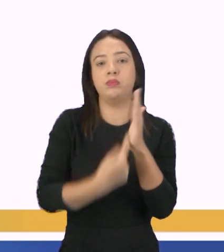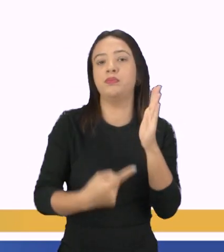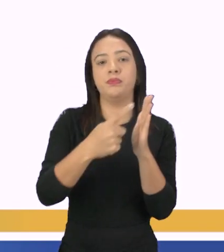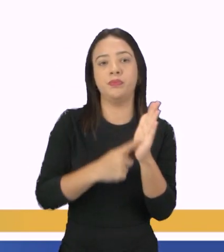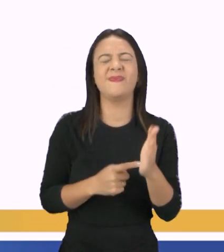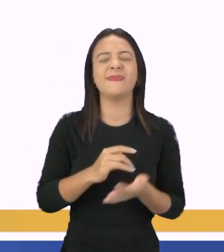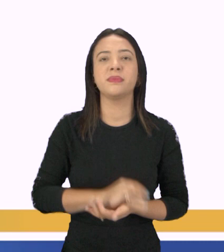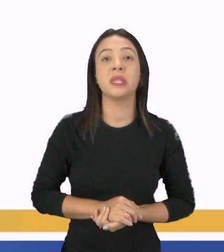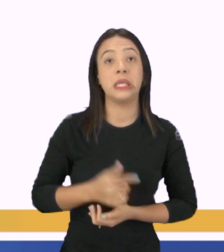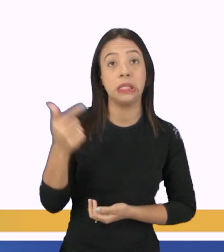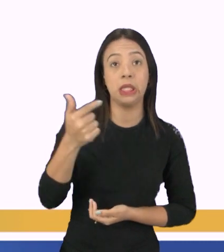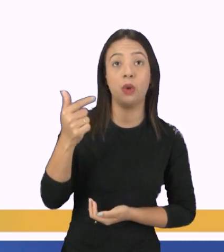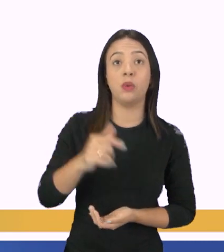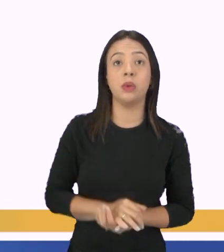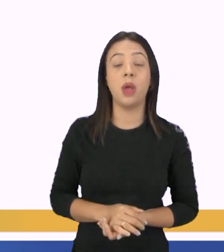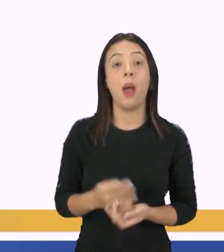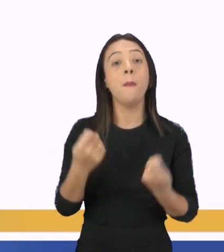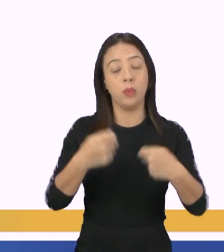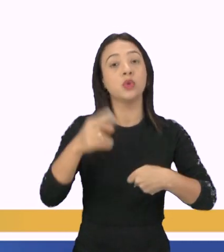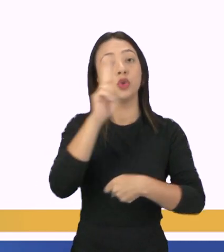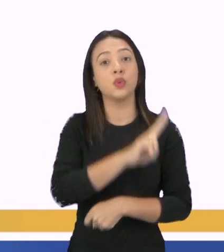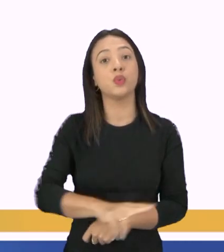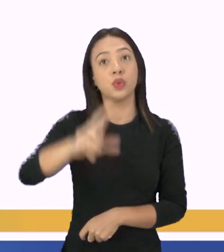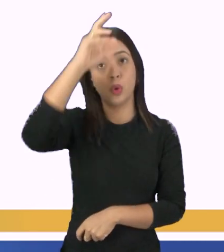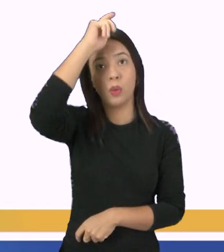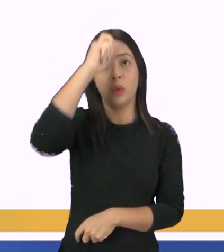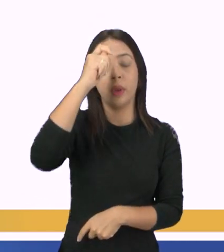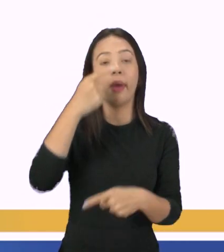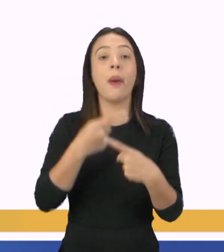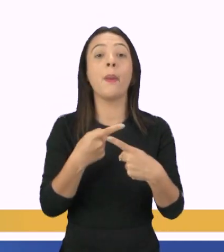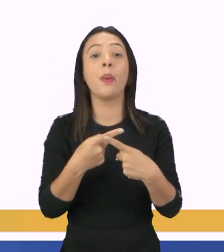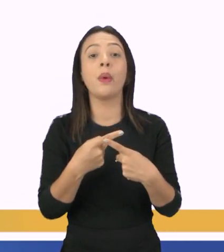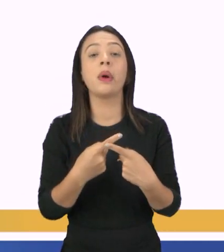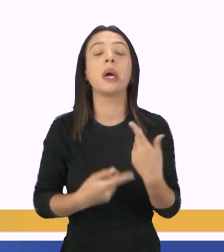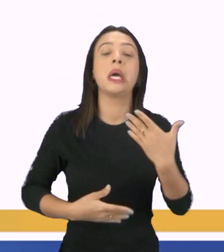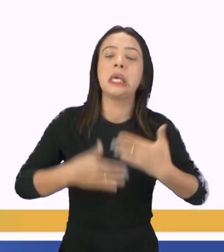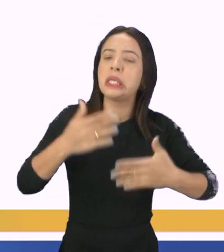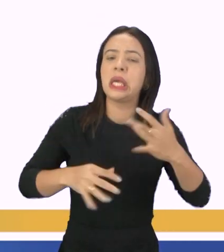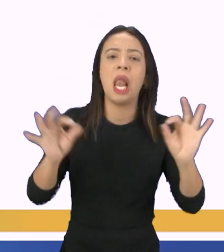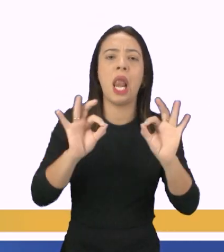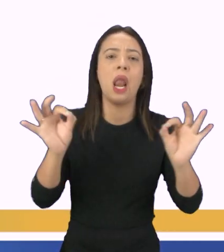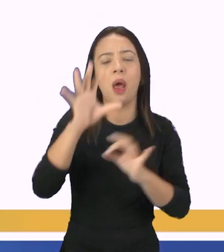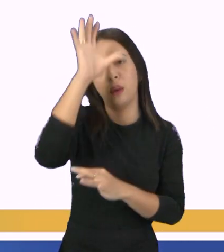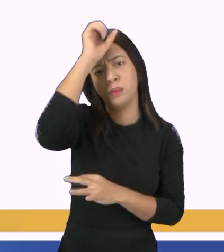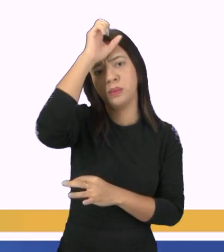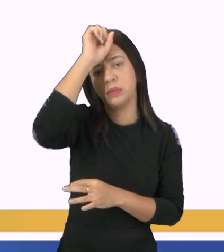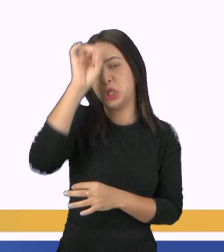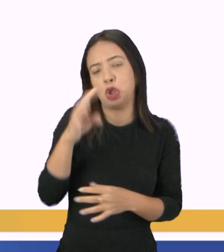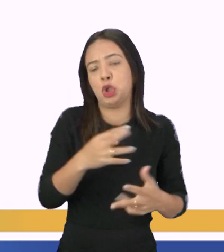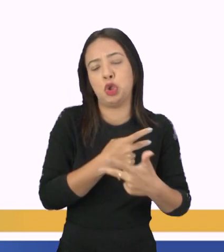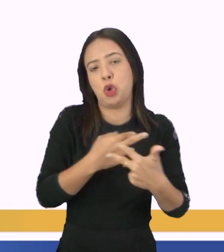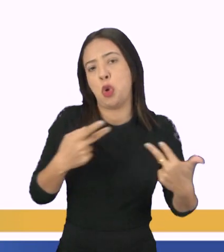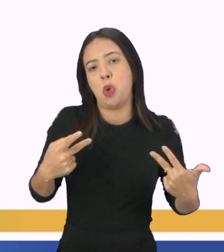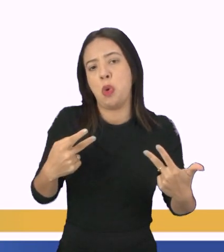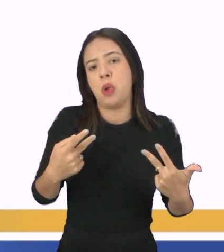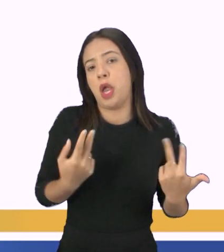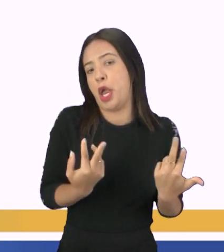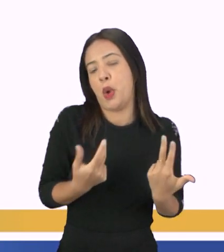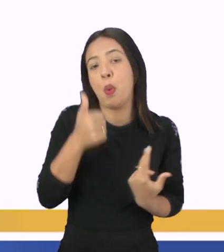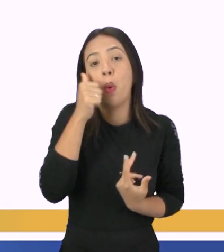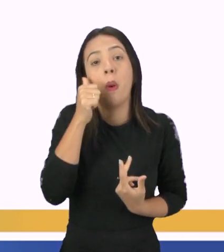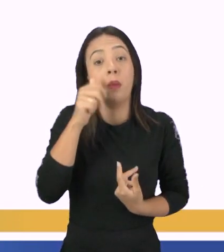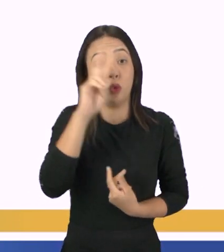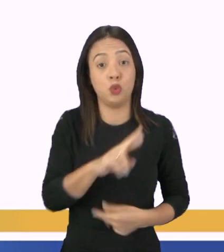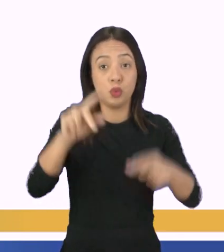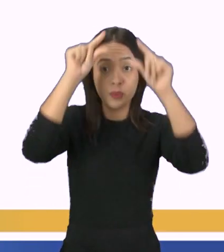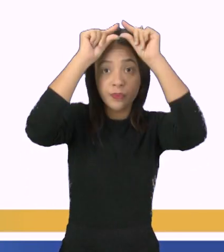usado em sala de aula, porque não atrapalha a aprendizagem, visto que é um adereço. Assim como as meninas